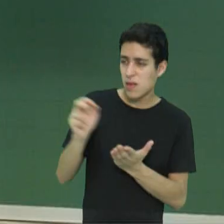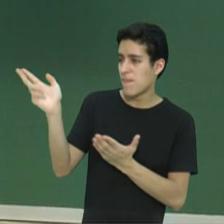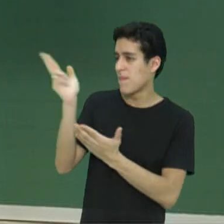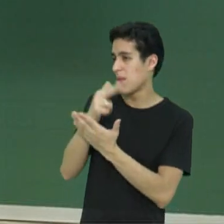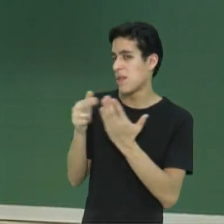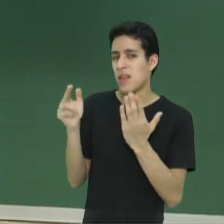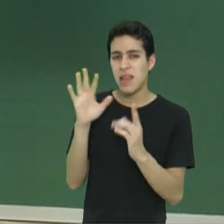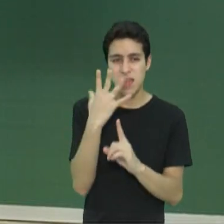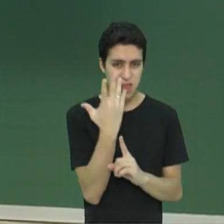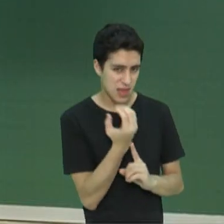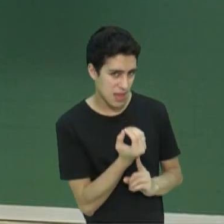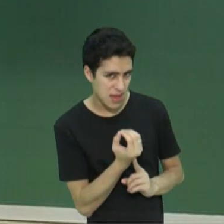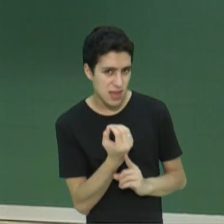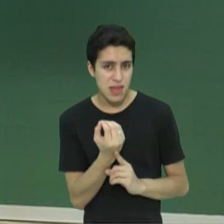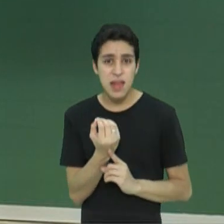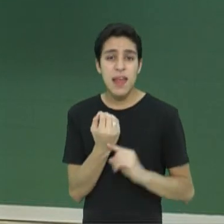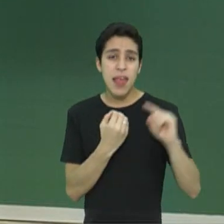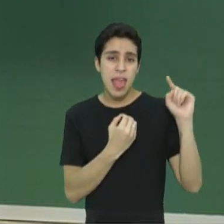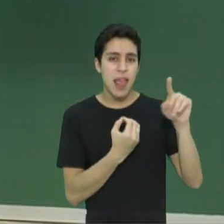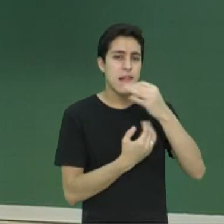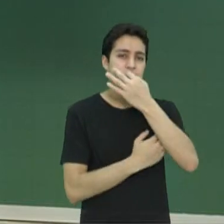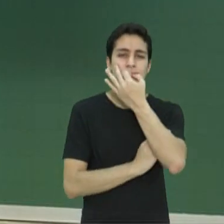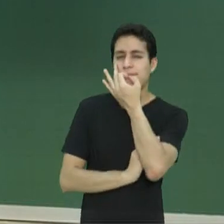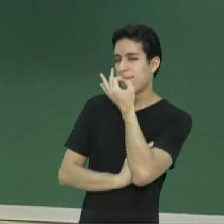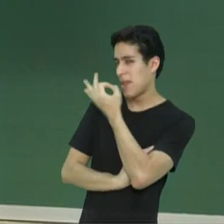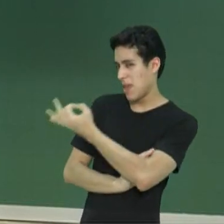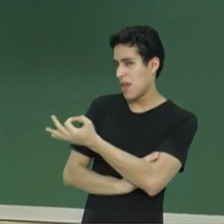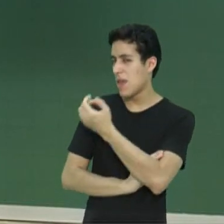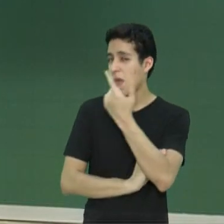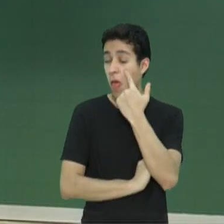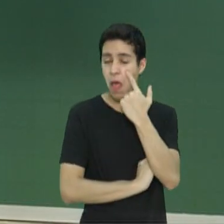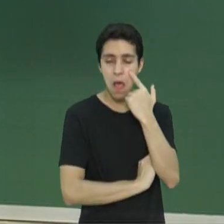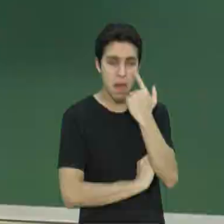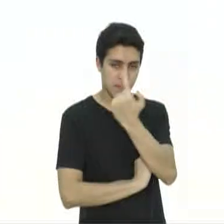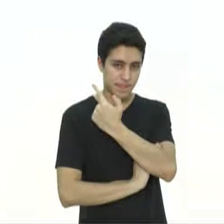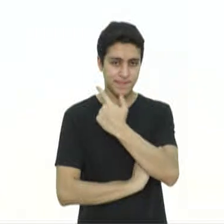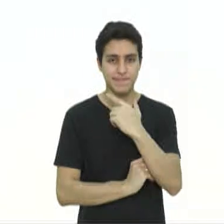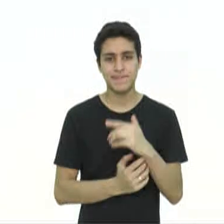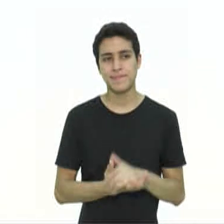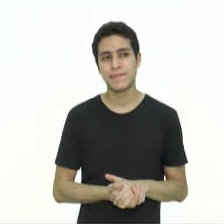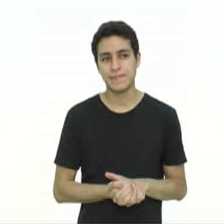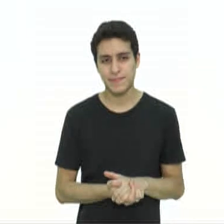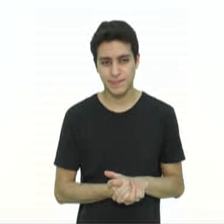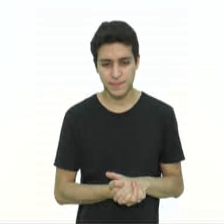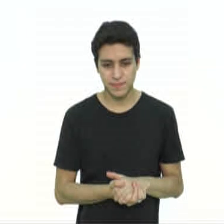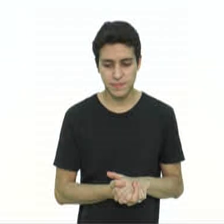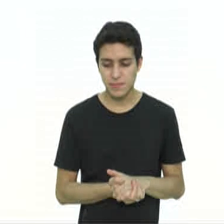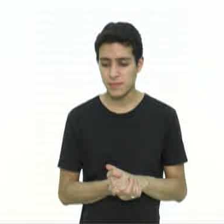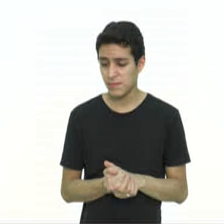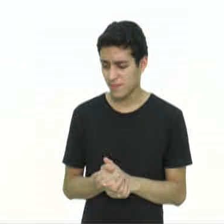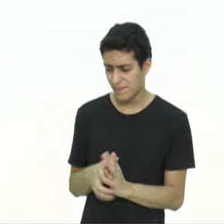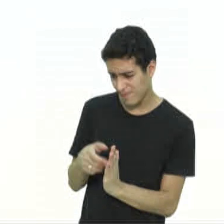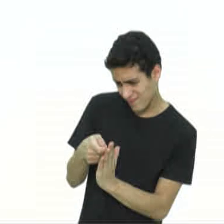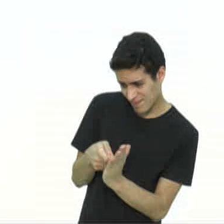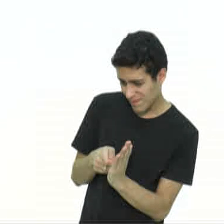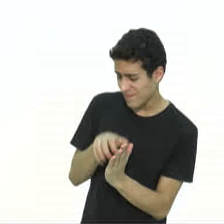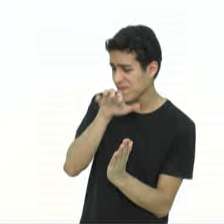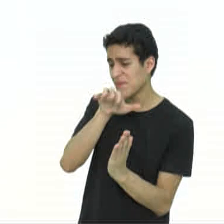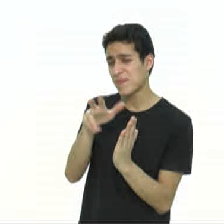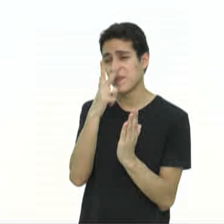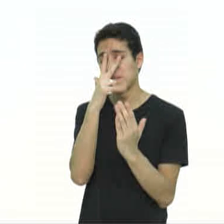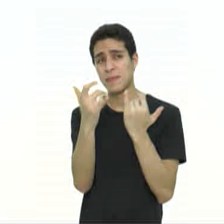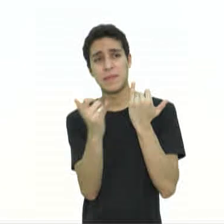pintura, arte, crítica do Platão à arte, vão pegando as ideias aí. O que é terrível na escrita é sua semelhança com a